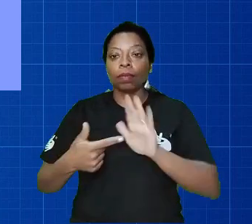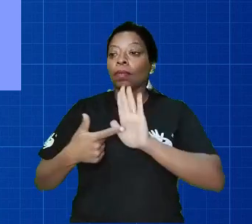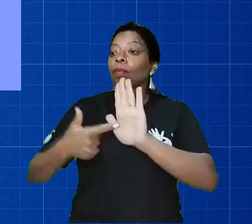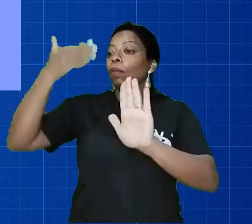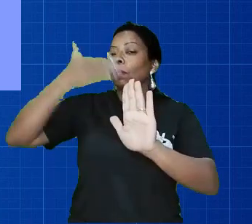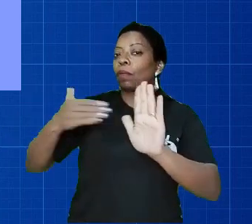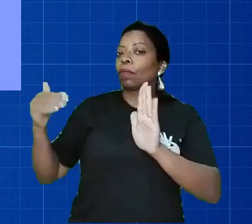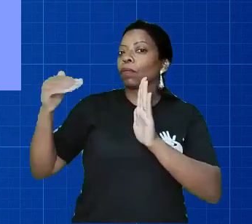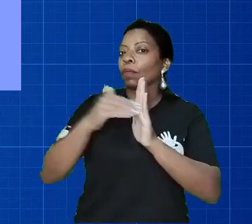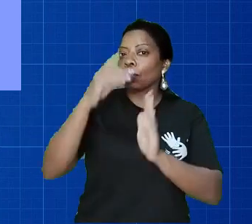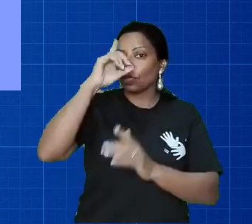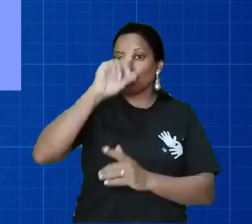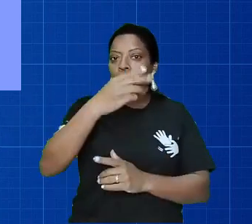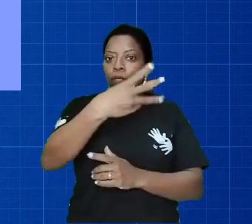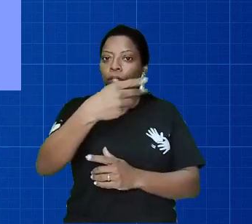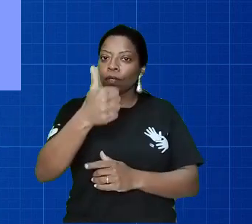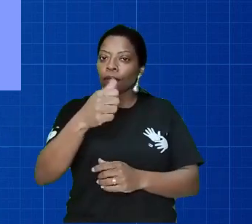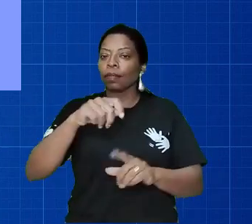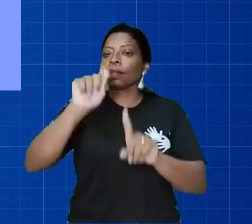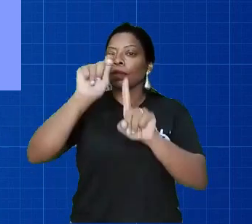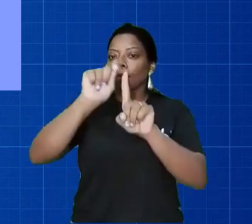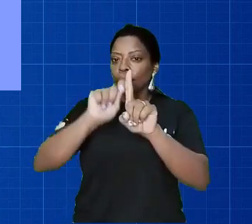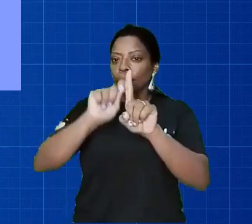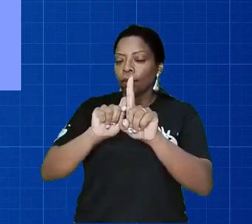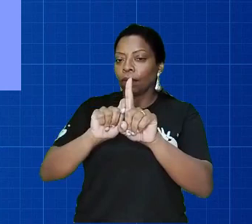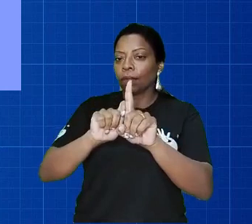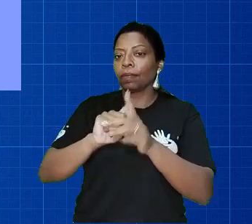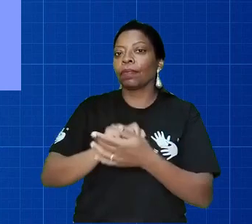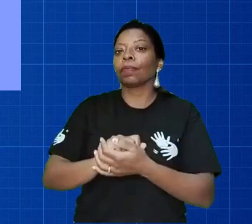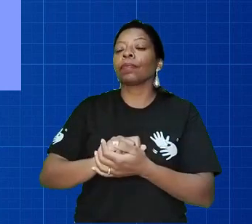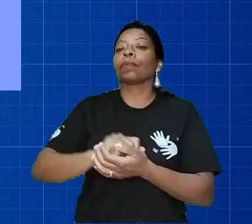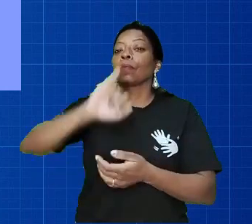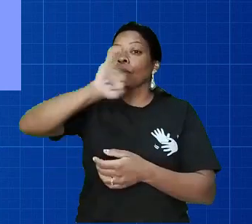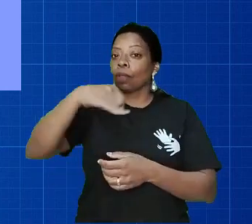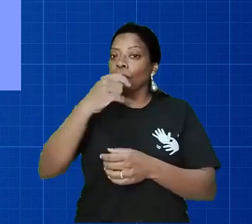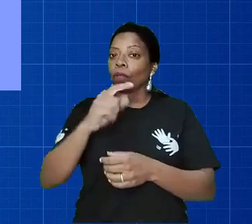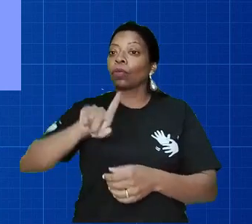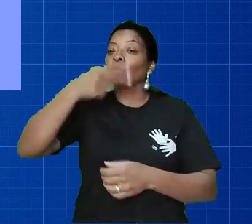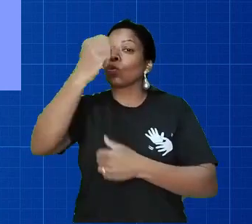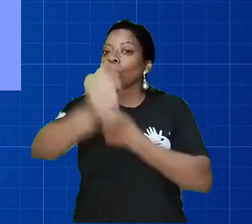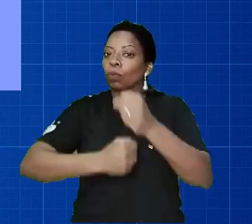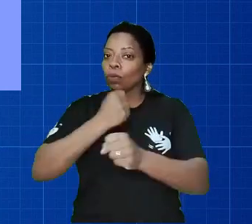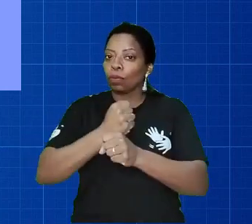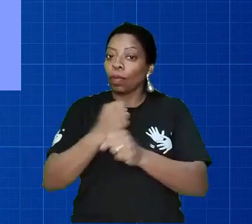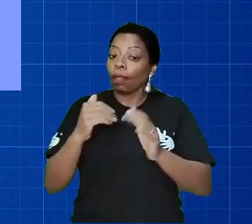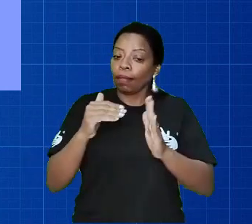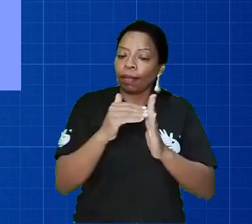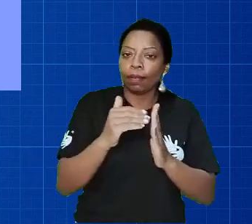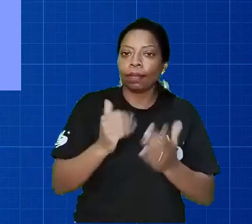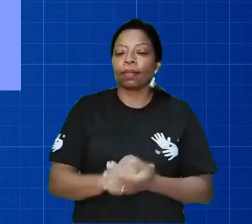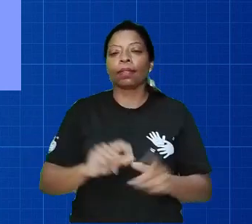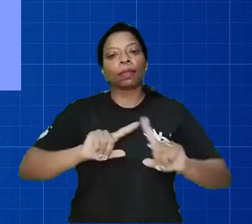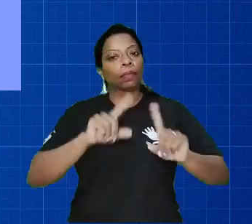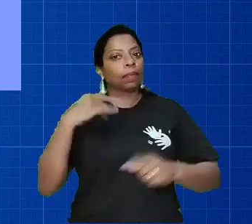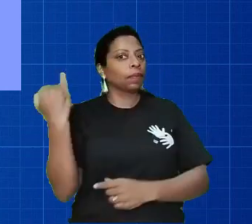o dia 31 de janeiro do ano subsequente. É importante ressaltar